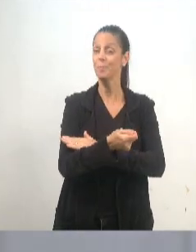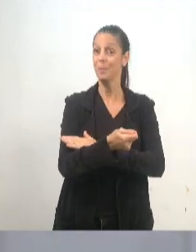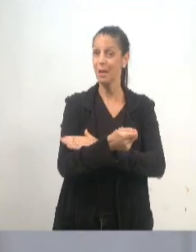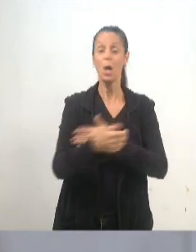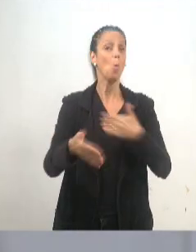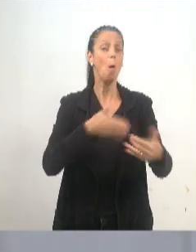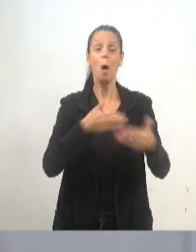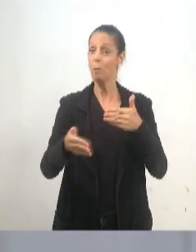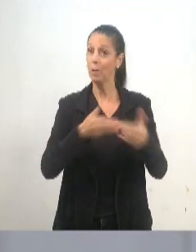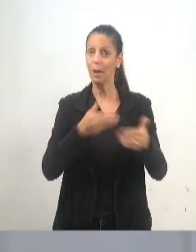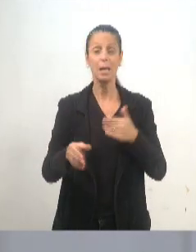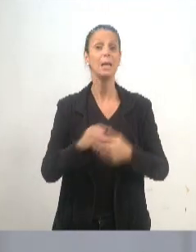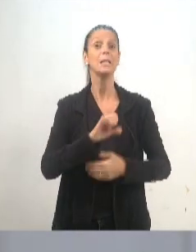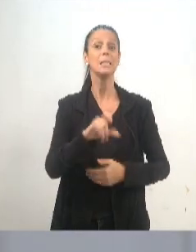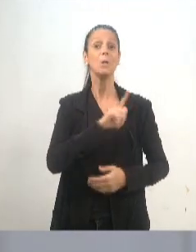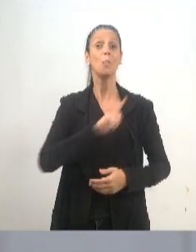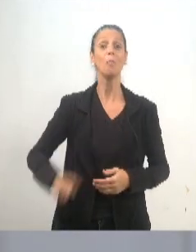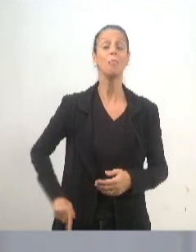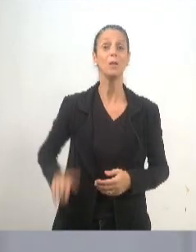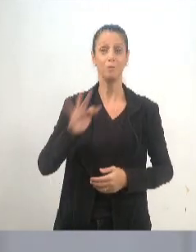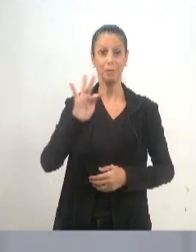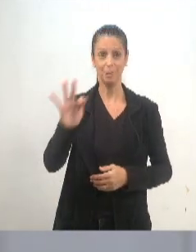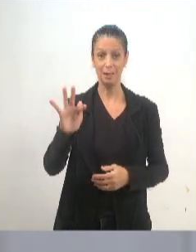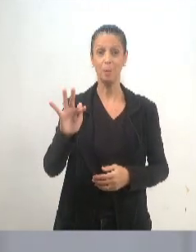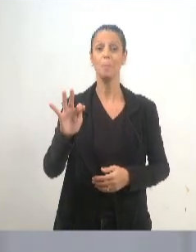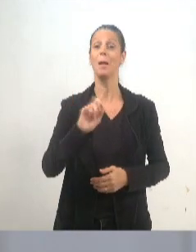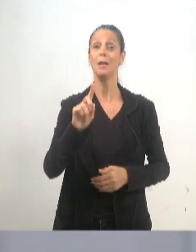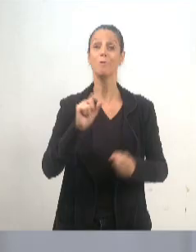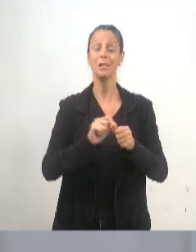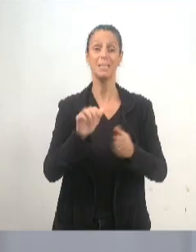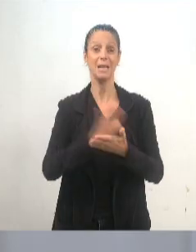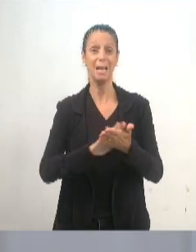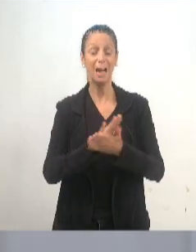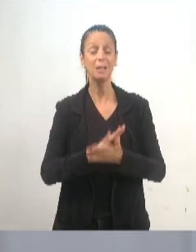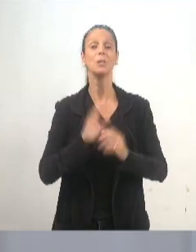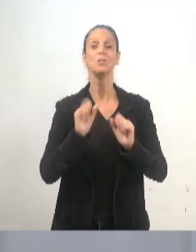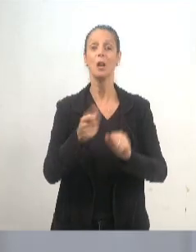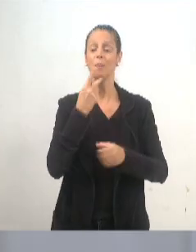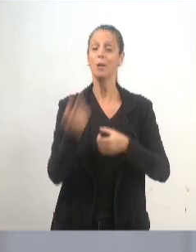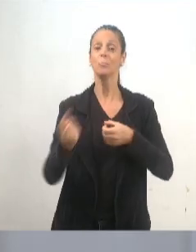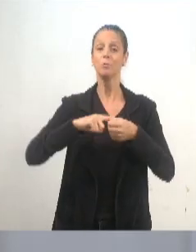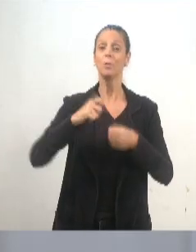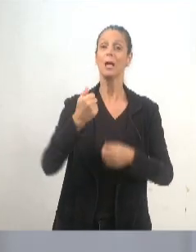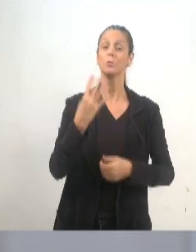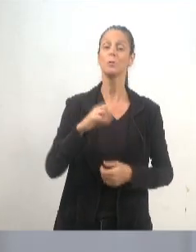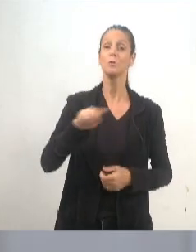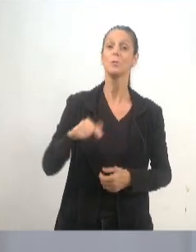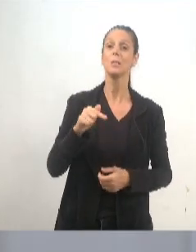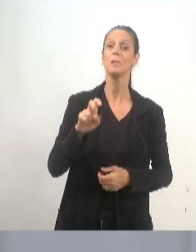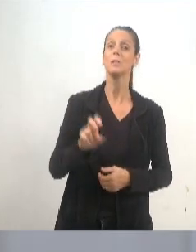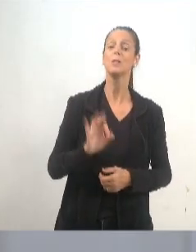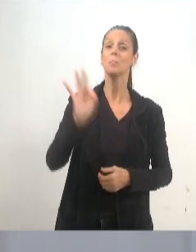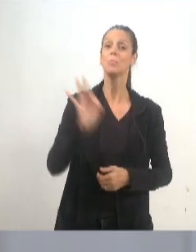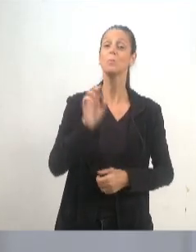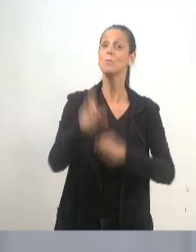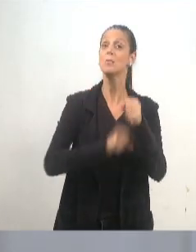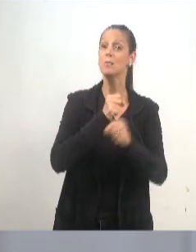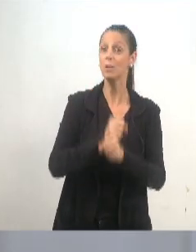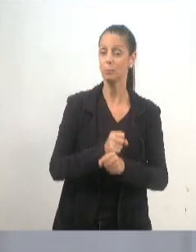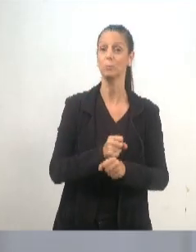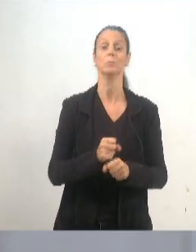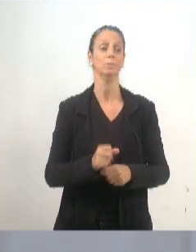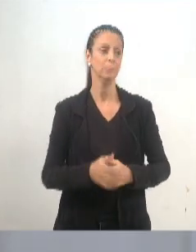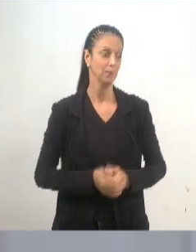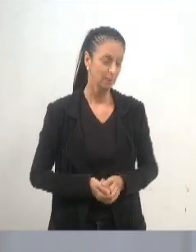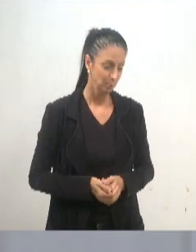ele qual for, sendo que o governo federal, para não fazer nada, ele já permite que você tenha um retorno de 14,75% ao ano? Um governo saudável, um